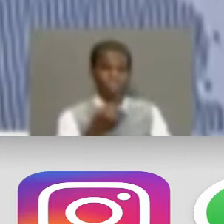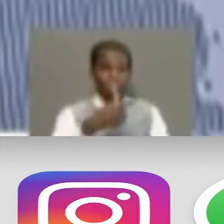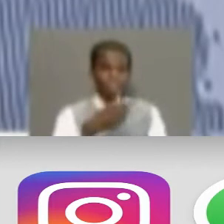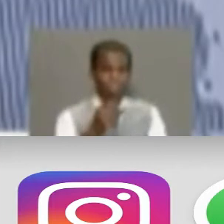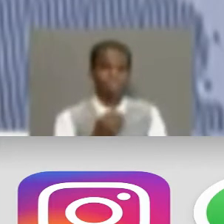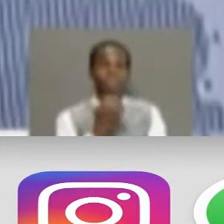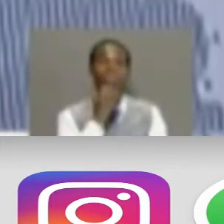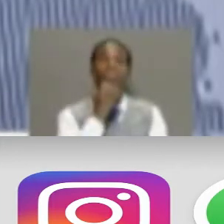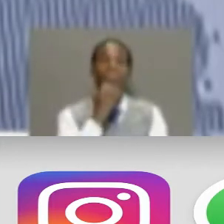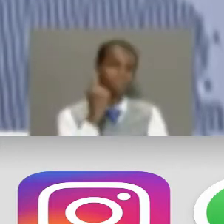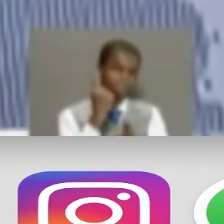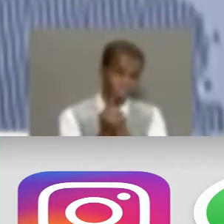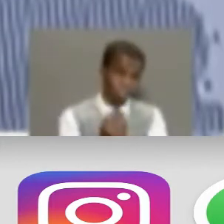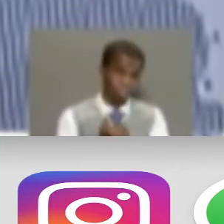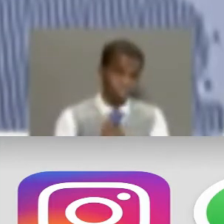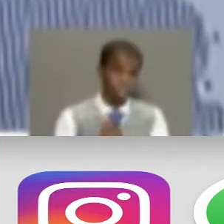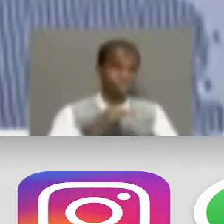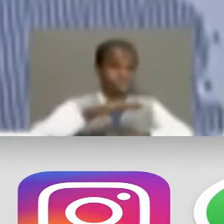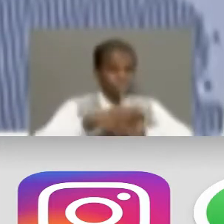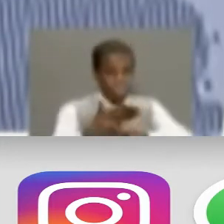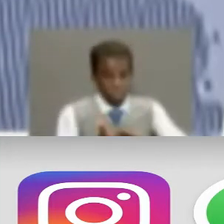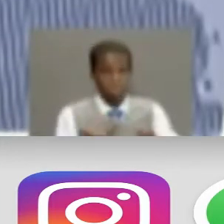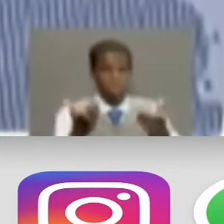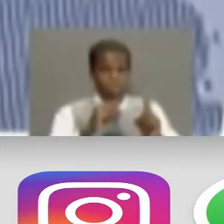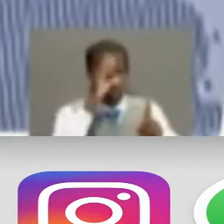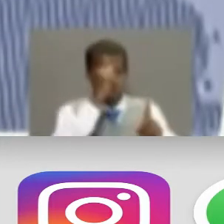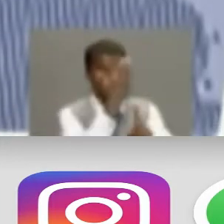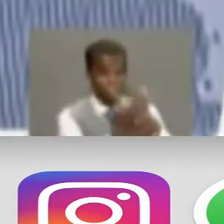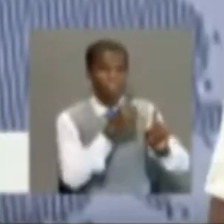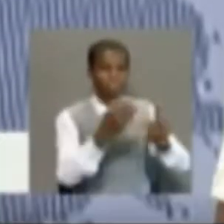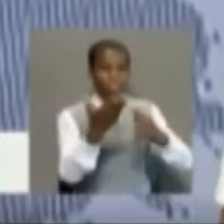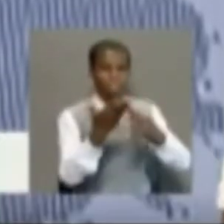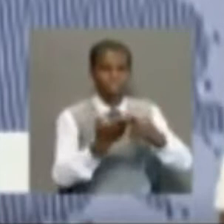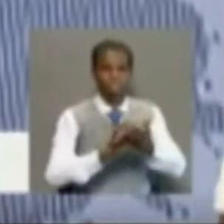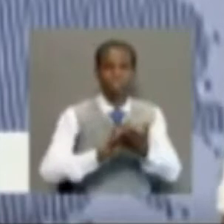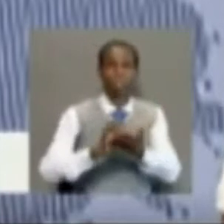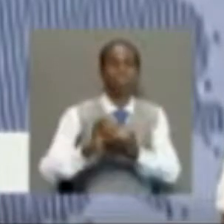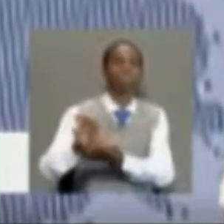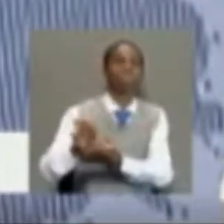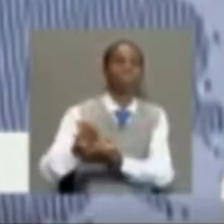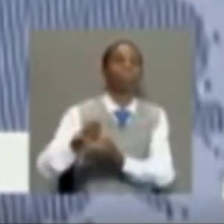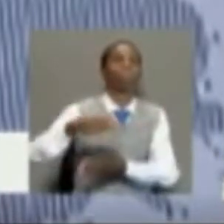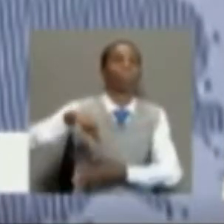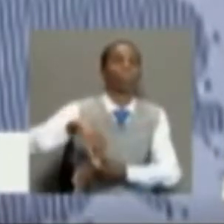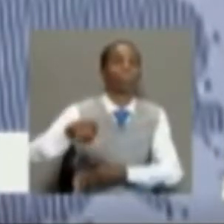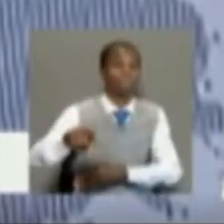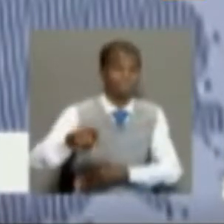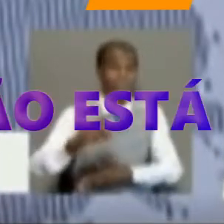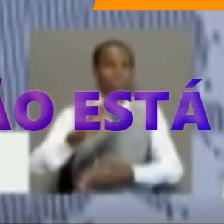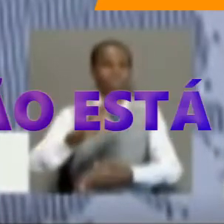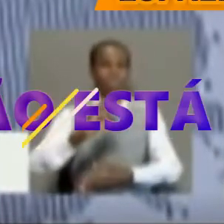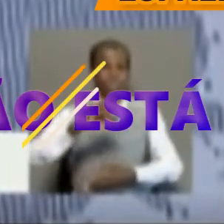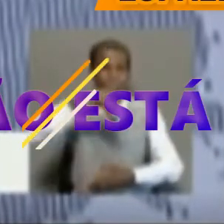em sede de que órgão é que foi aceita a candidatura do Adalberto? Em sede do comitê permanente. Portanto,